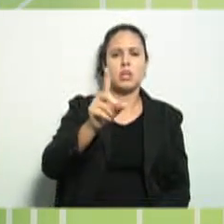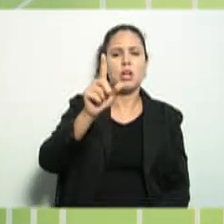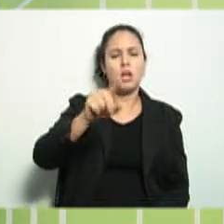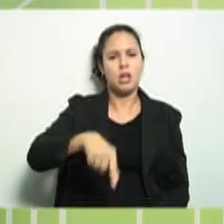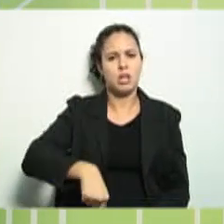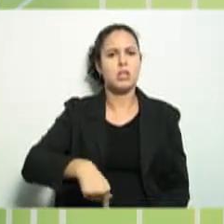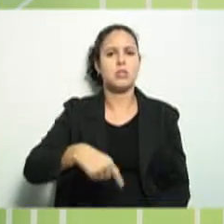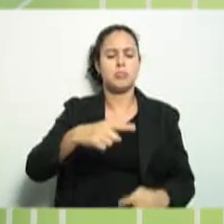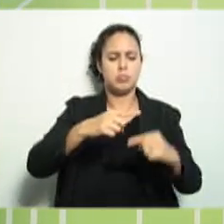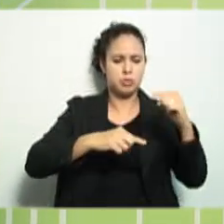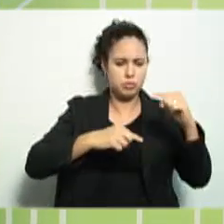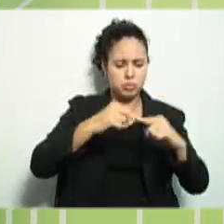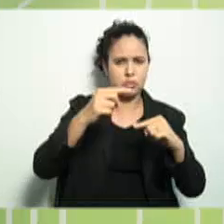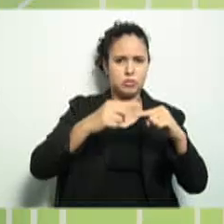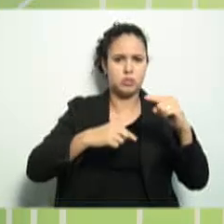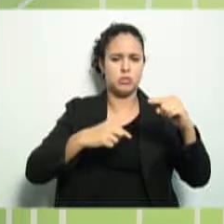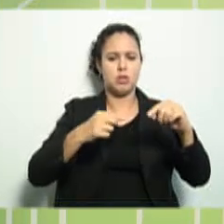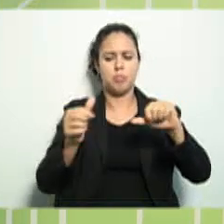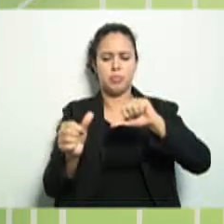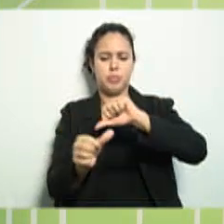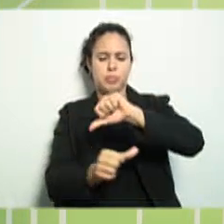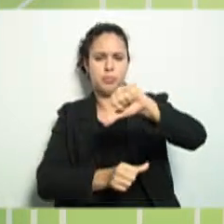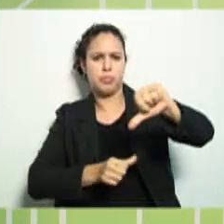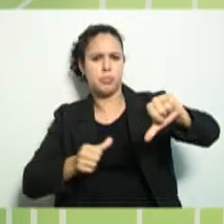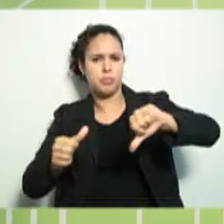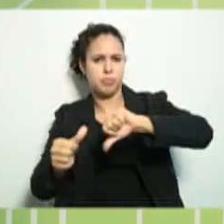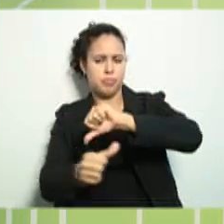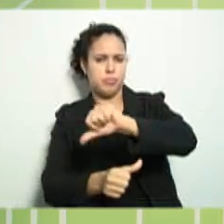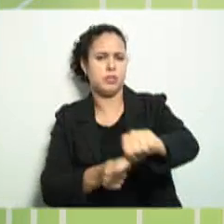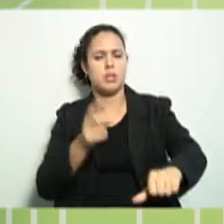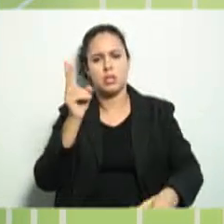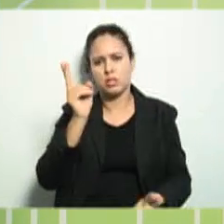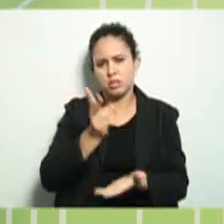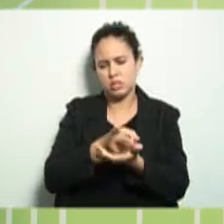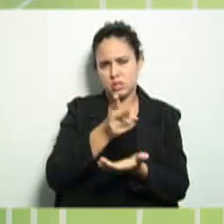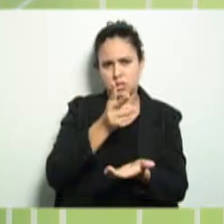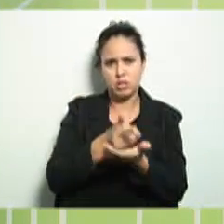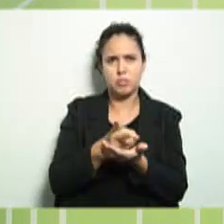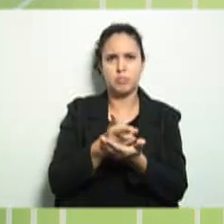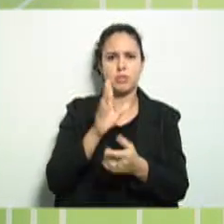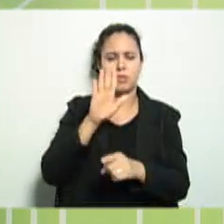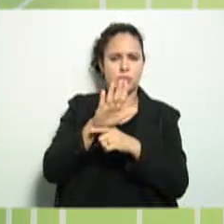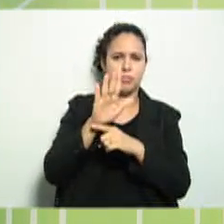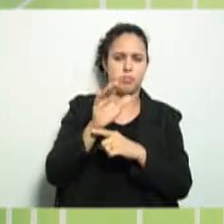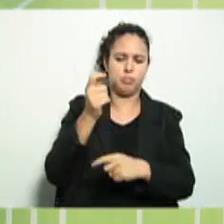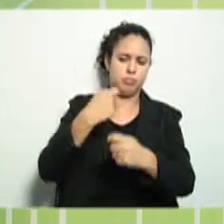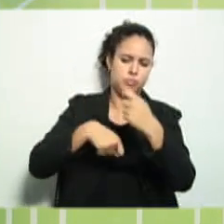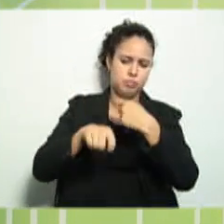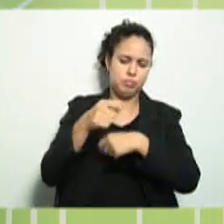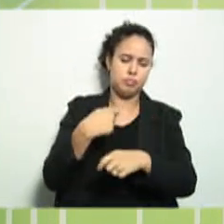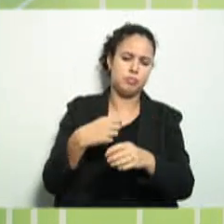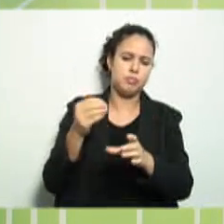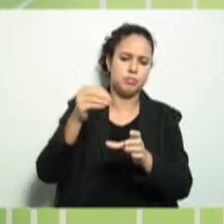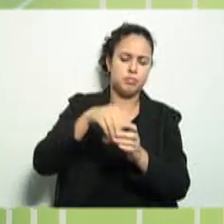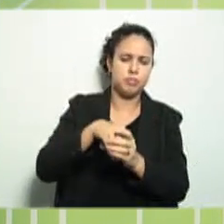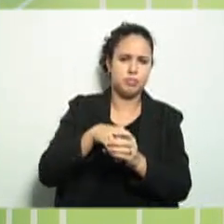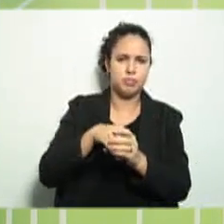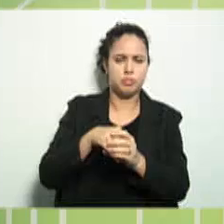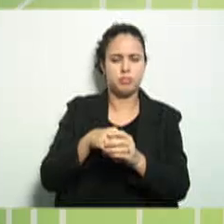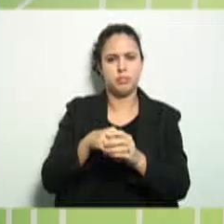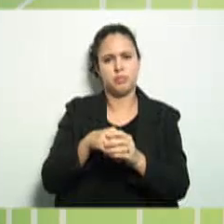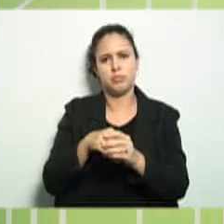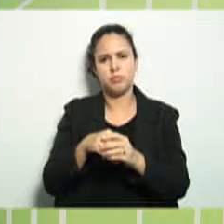diversificação da produção é fundamental para a segurança econômica de uma região. Se você tem uma região que só